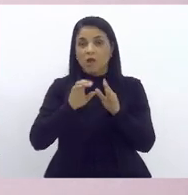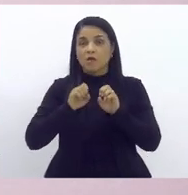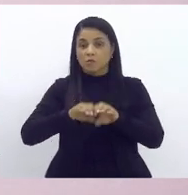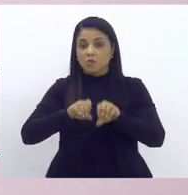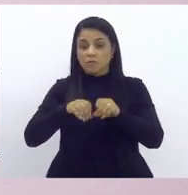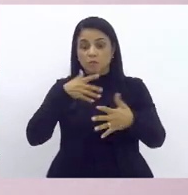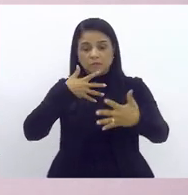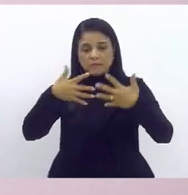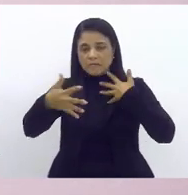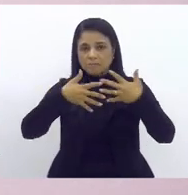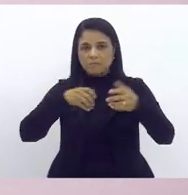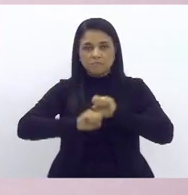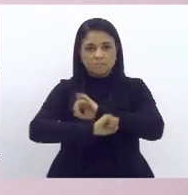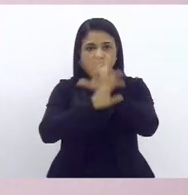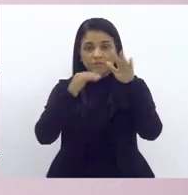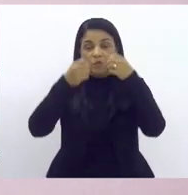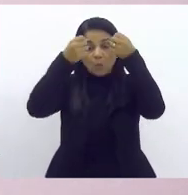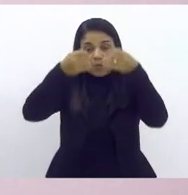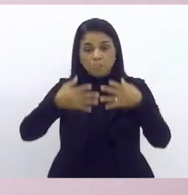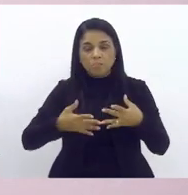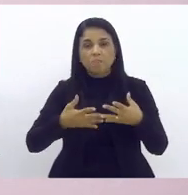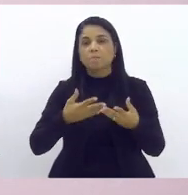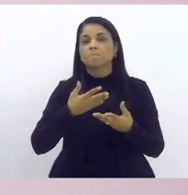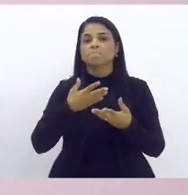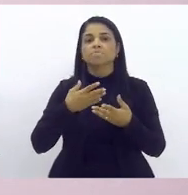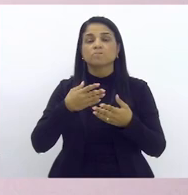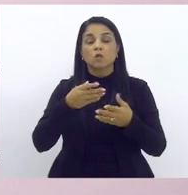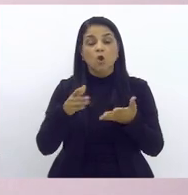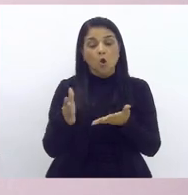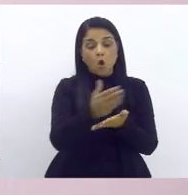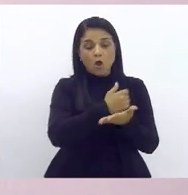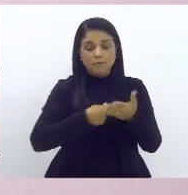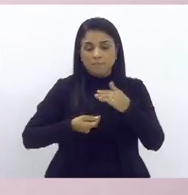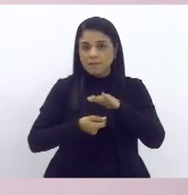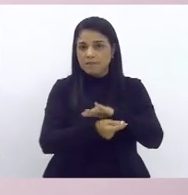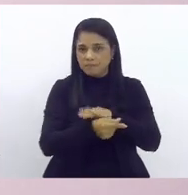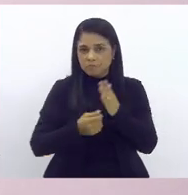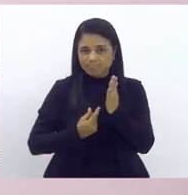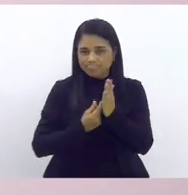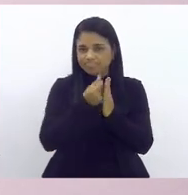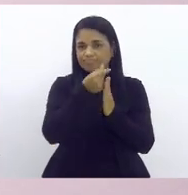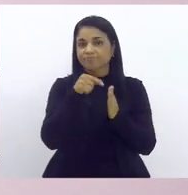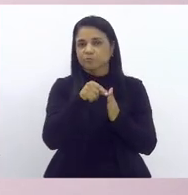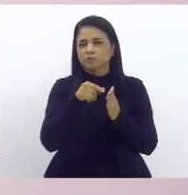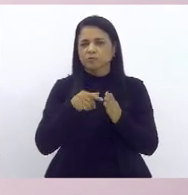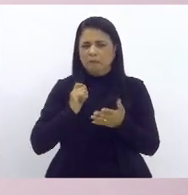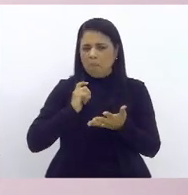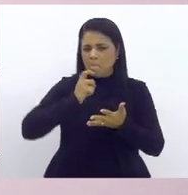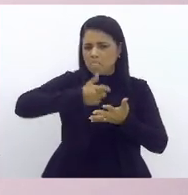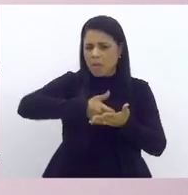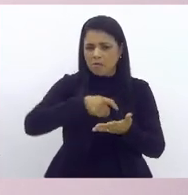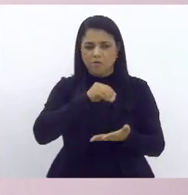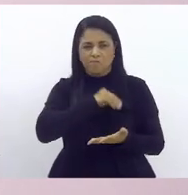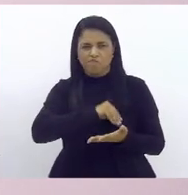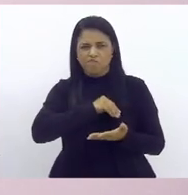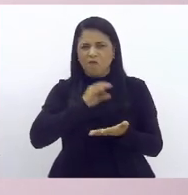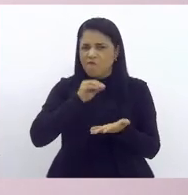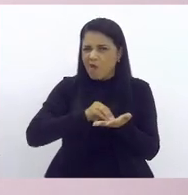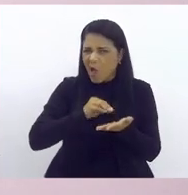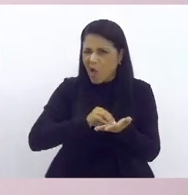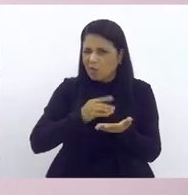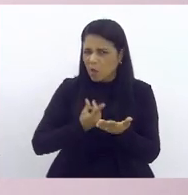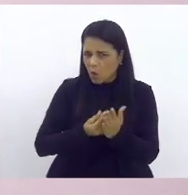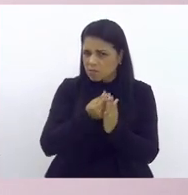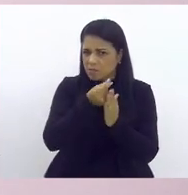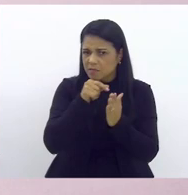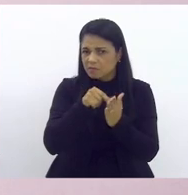educação transparente, exatamente para falar sobre essa transparência em orçamento. Quando começou a falar que não tem, não paga-se o piso por falta de orçamento, né? A